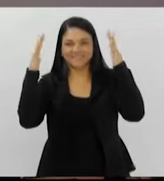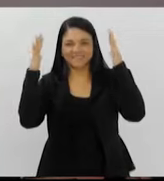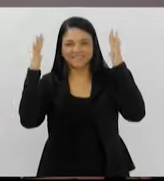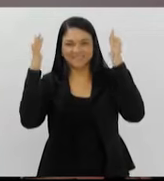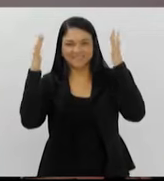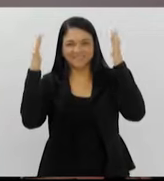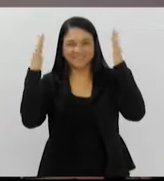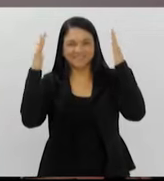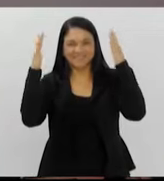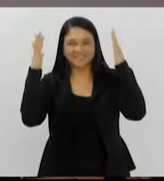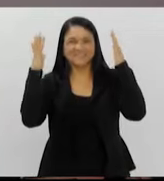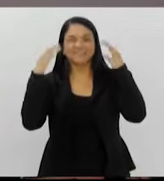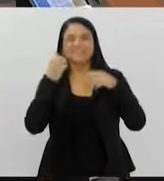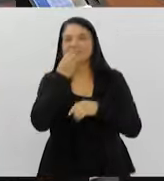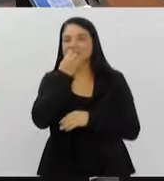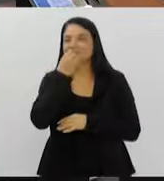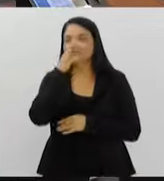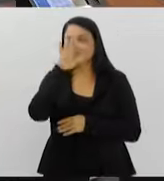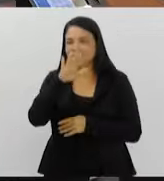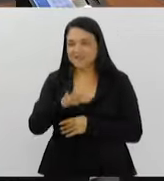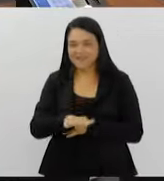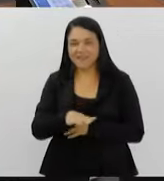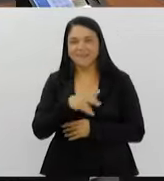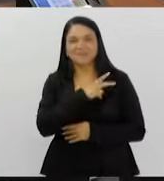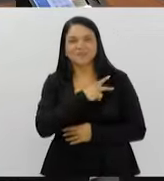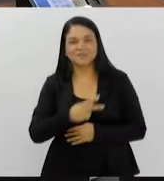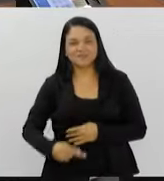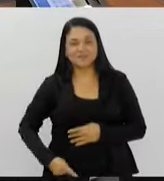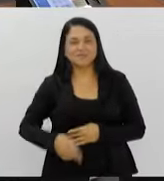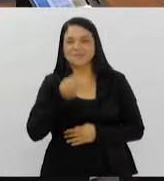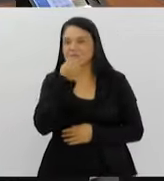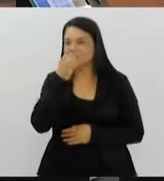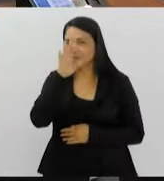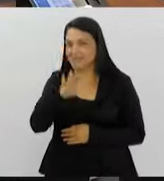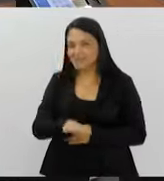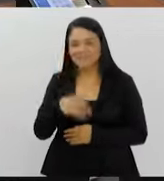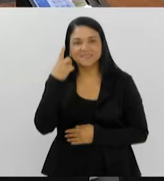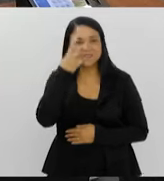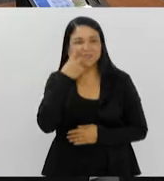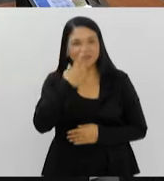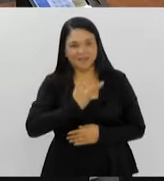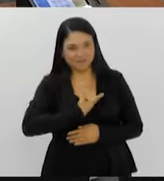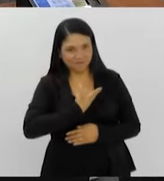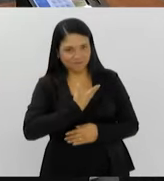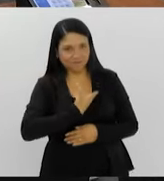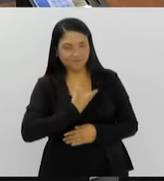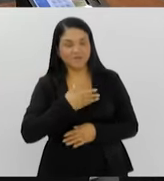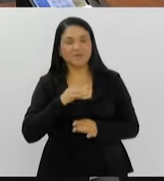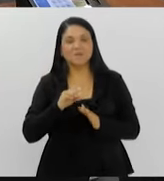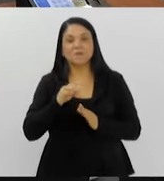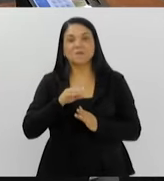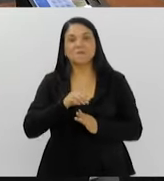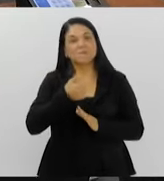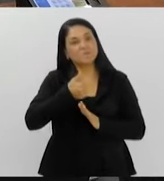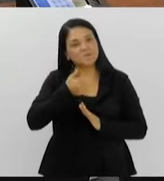voto Boa tarde senhor presidente Boa tarde deputados eu quero primeiramente